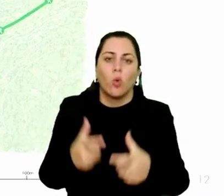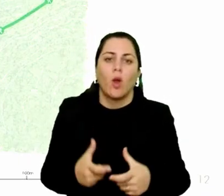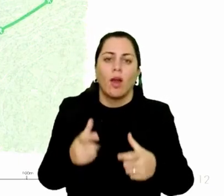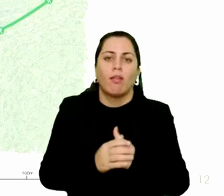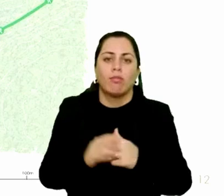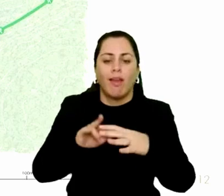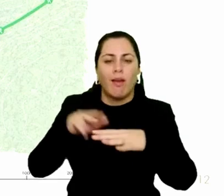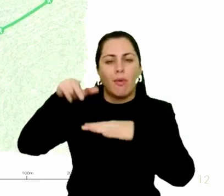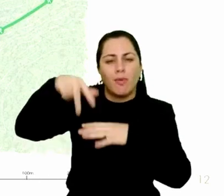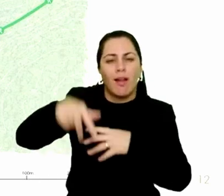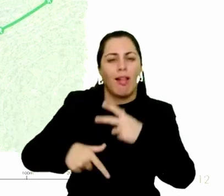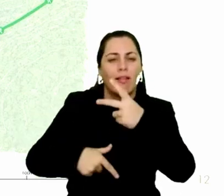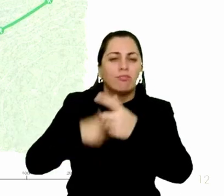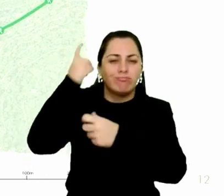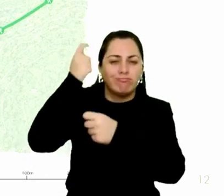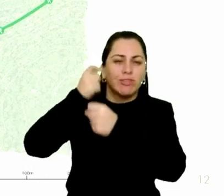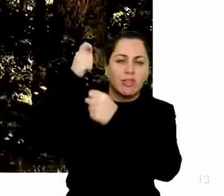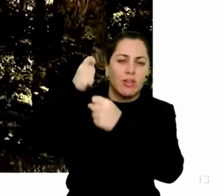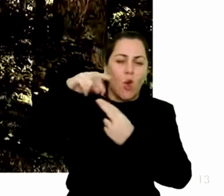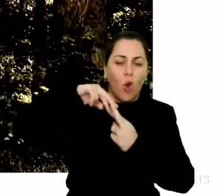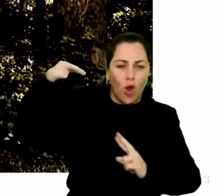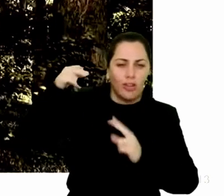e a ciclofaixa em torno do lago.